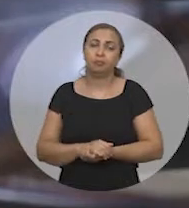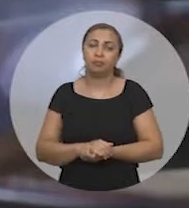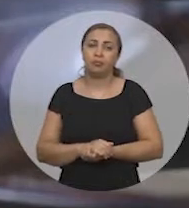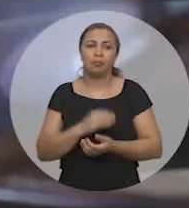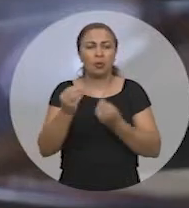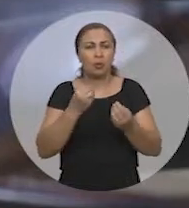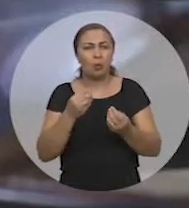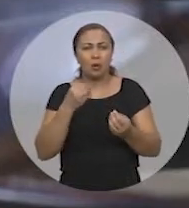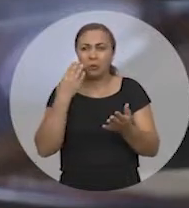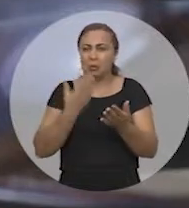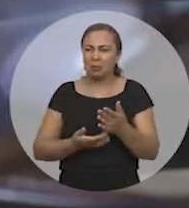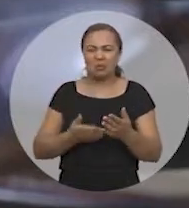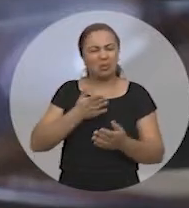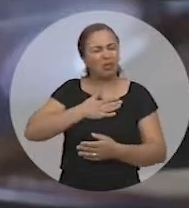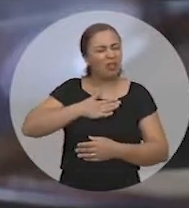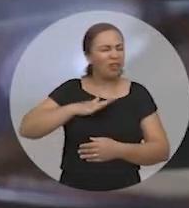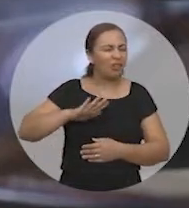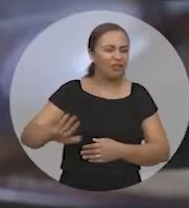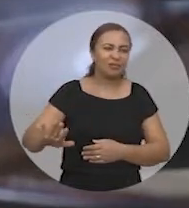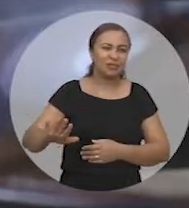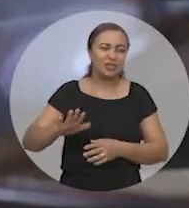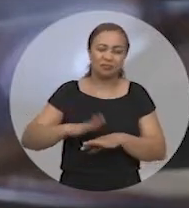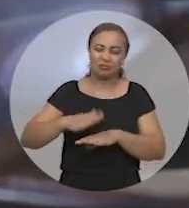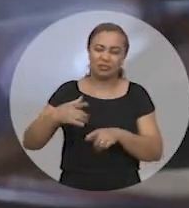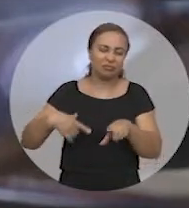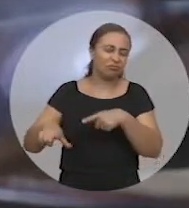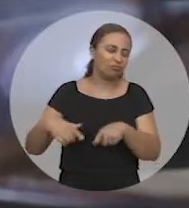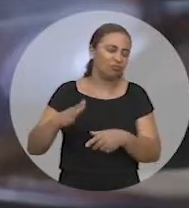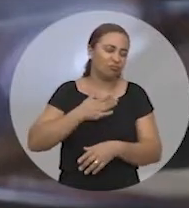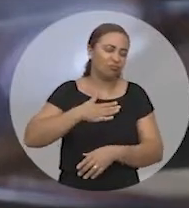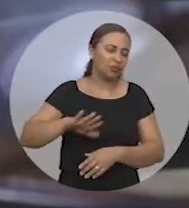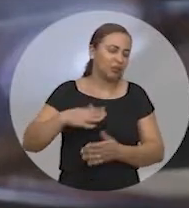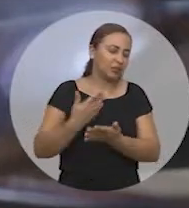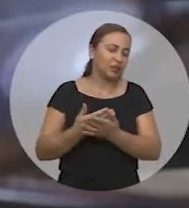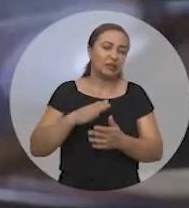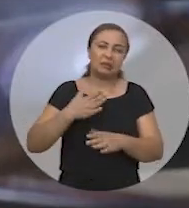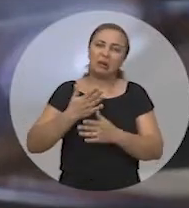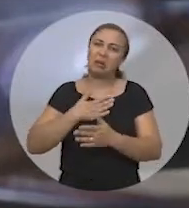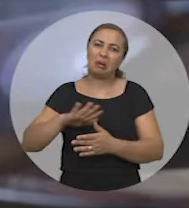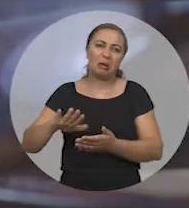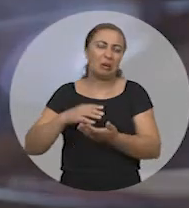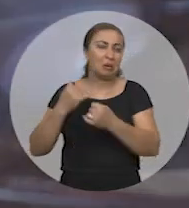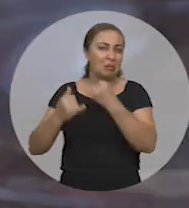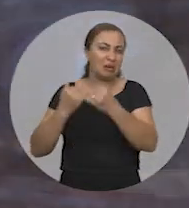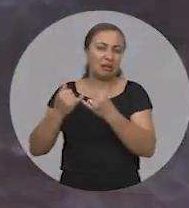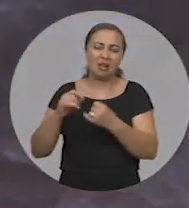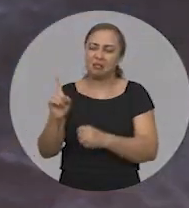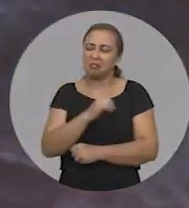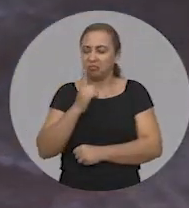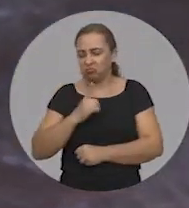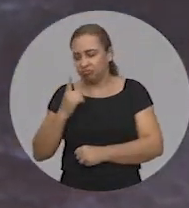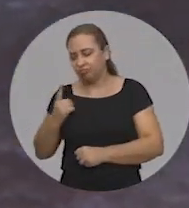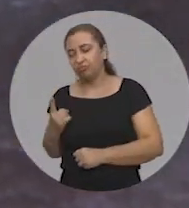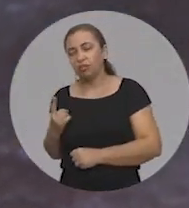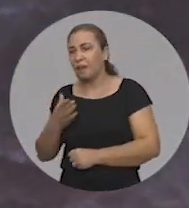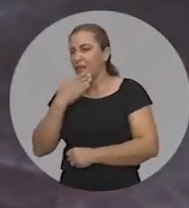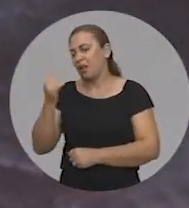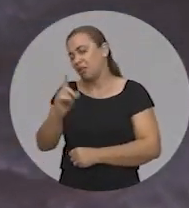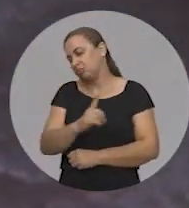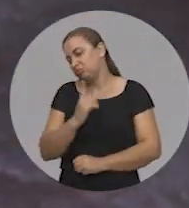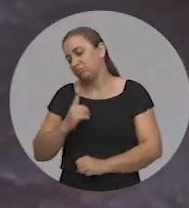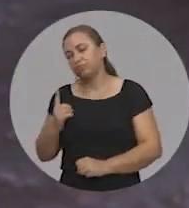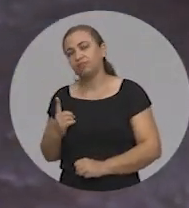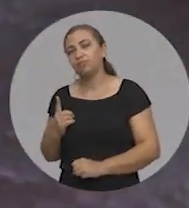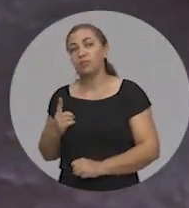debate do dia a dia quando você perde o prazer pelas coisas que tinha presente se realizar o desejo de se isolar